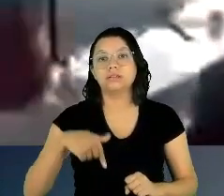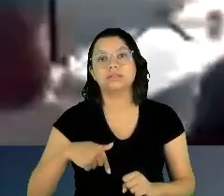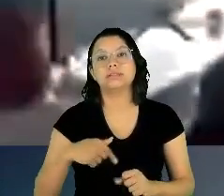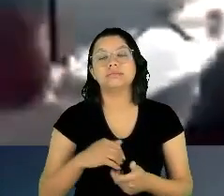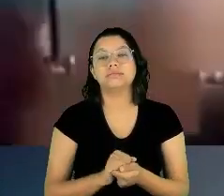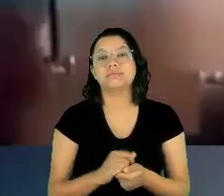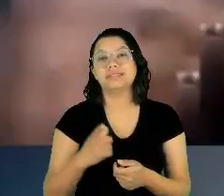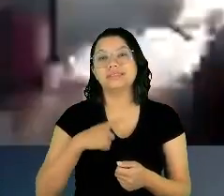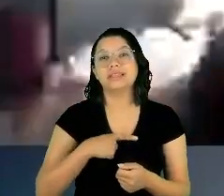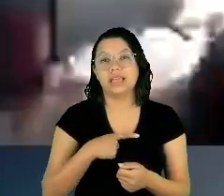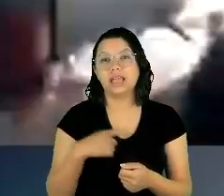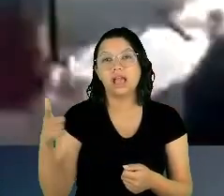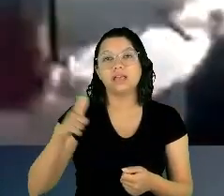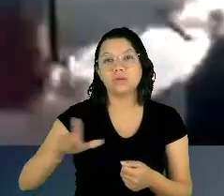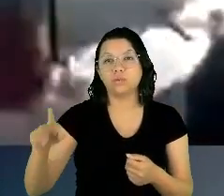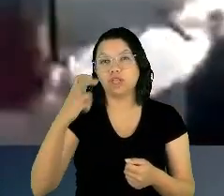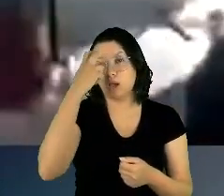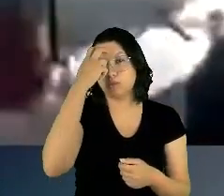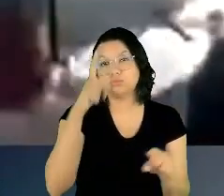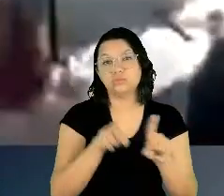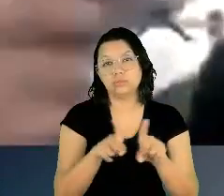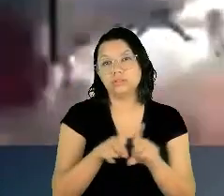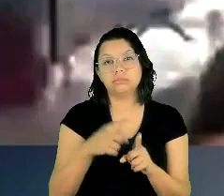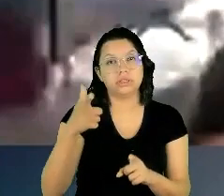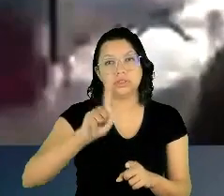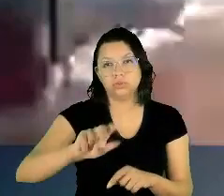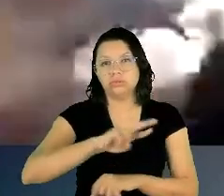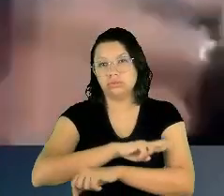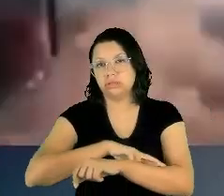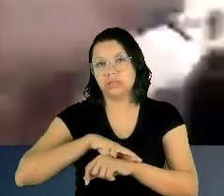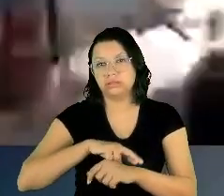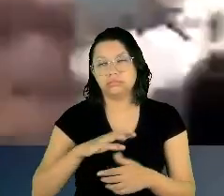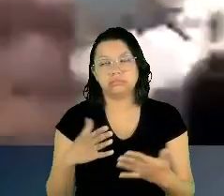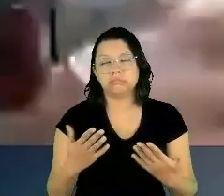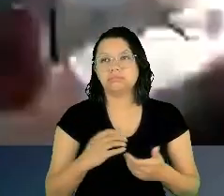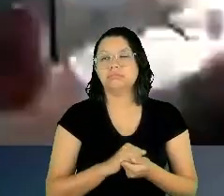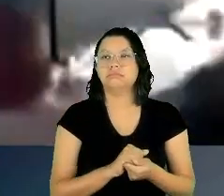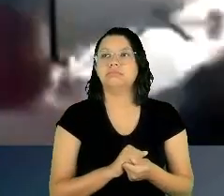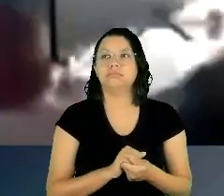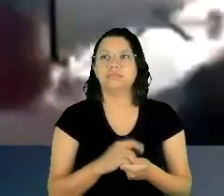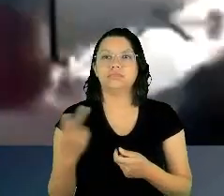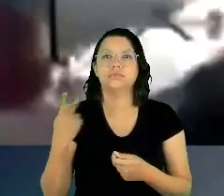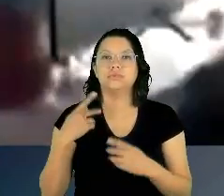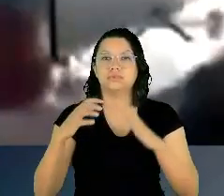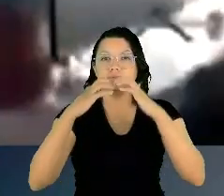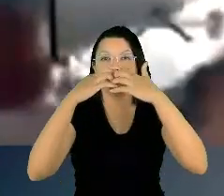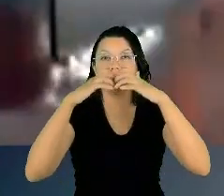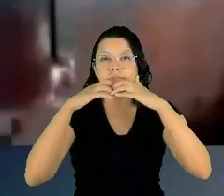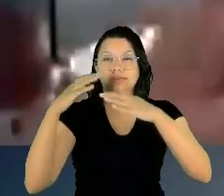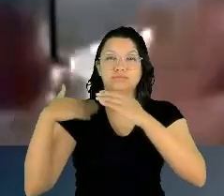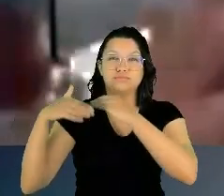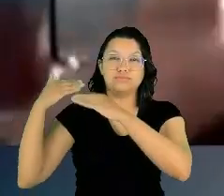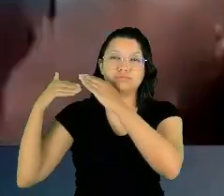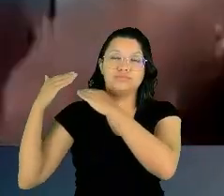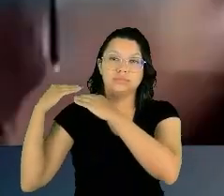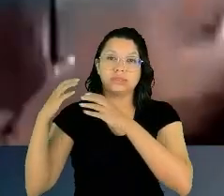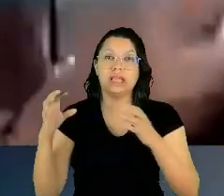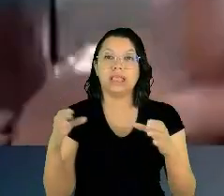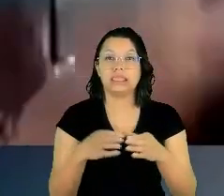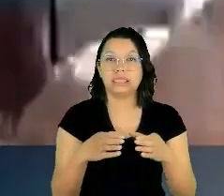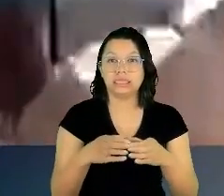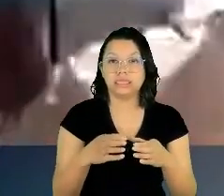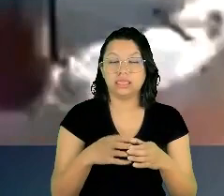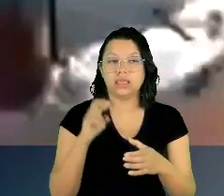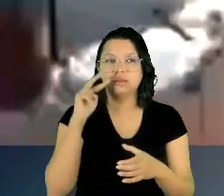nós, é maior aqui, mas tem esse preconceito em outras culturas, né, de outras etnias. Então, o nosso cérebro